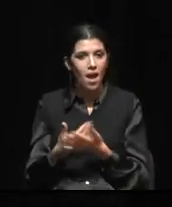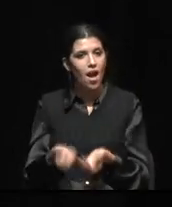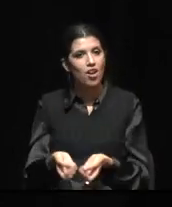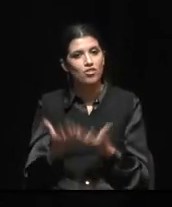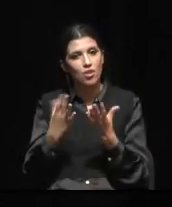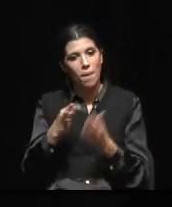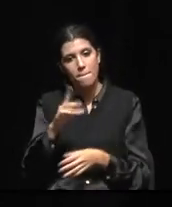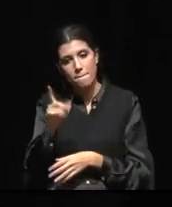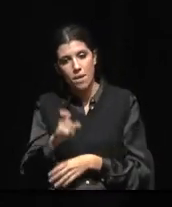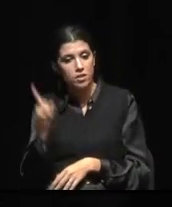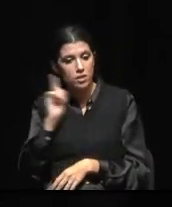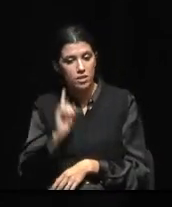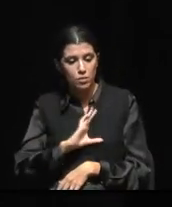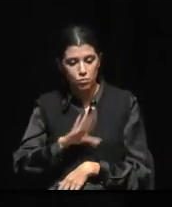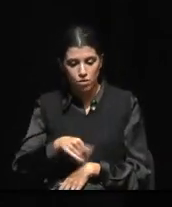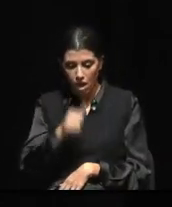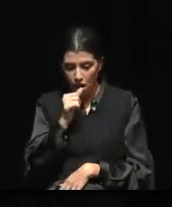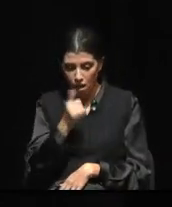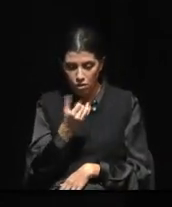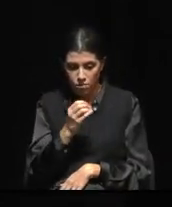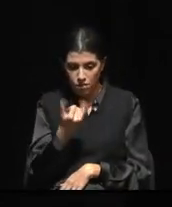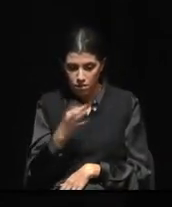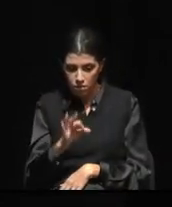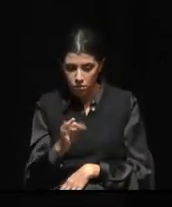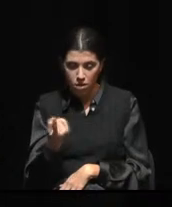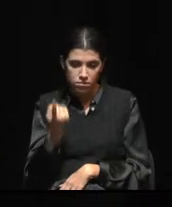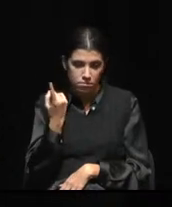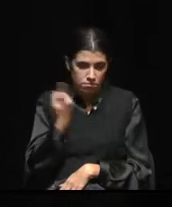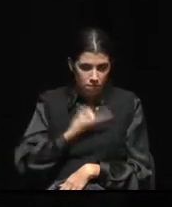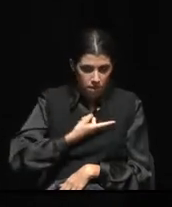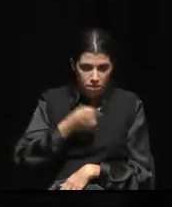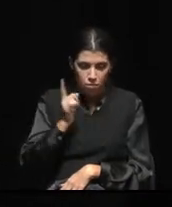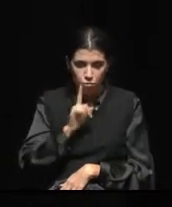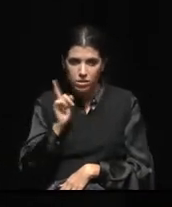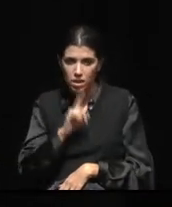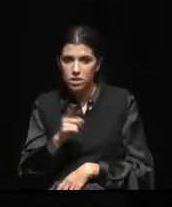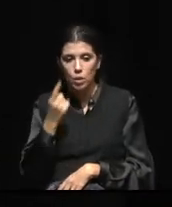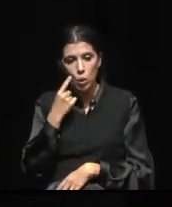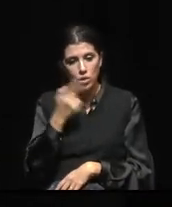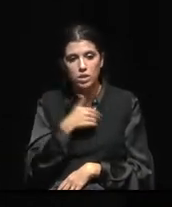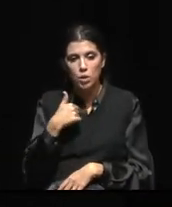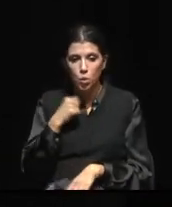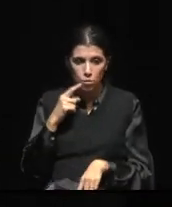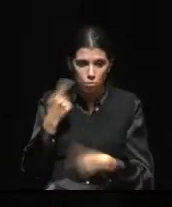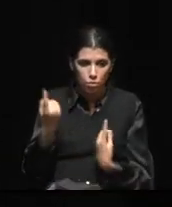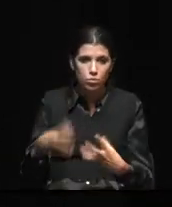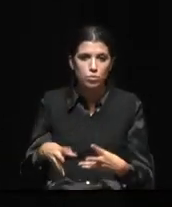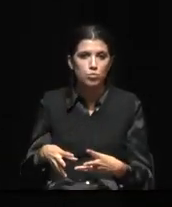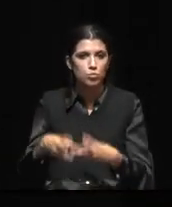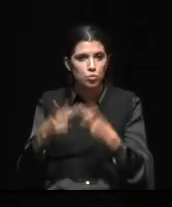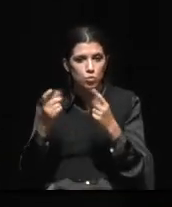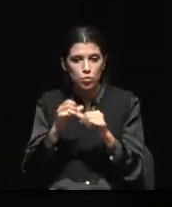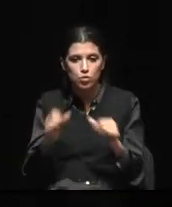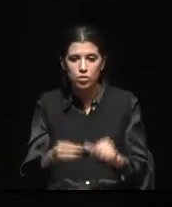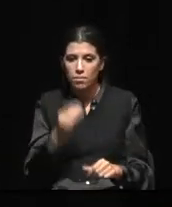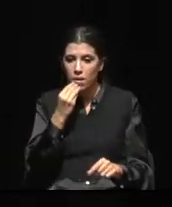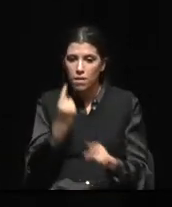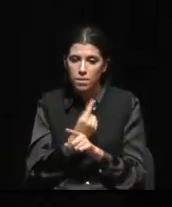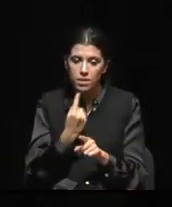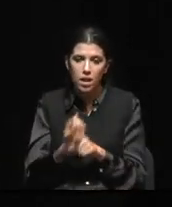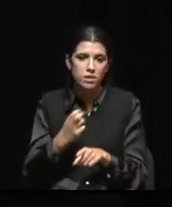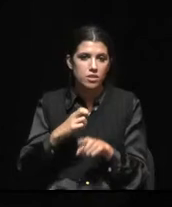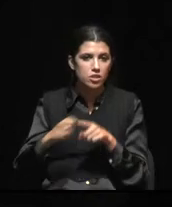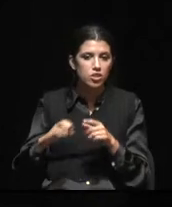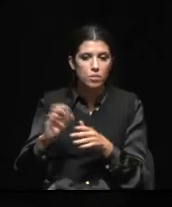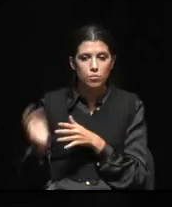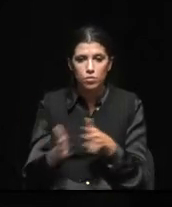no Dia Mundial da Água de 2024 é pois fundamental reconhecer que a saúde pública e a prosperidade os sistemas alimentares e energéticos a